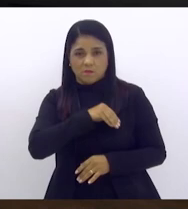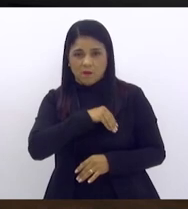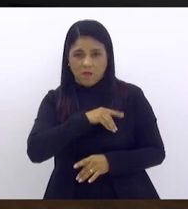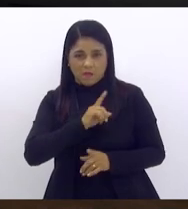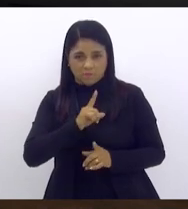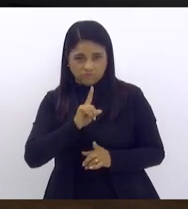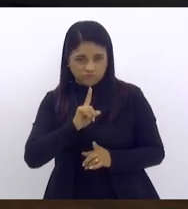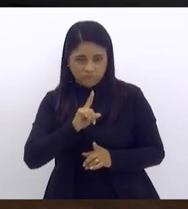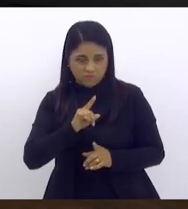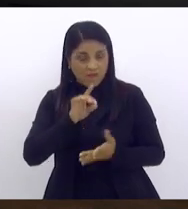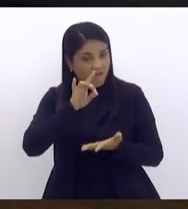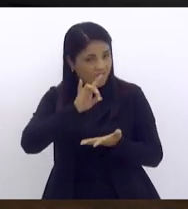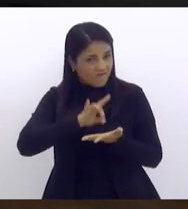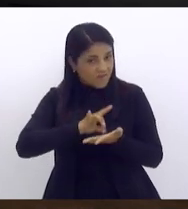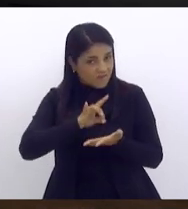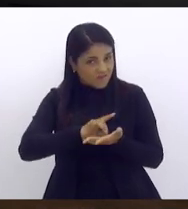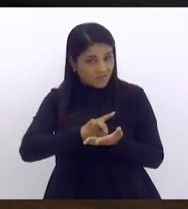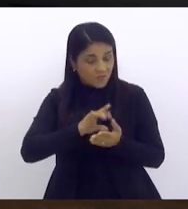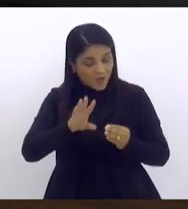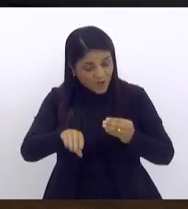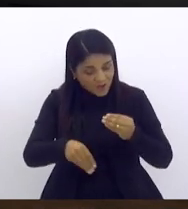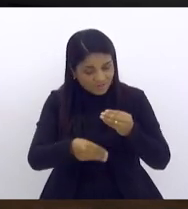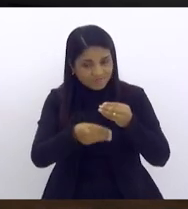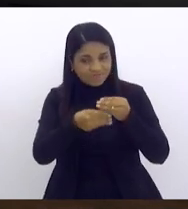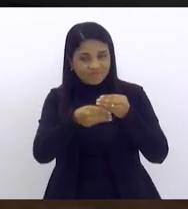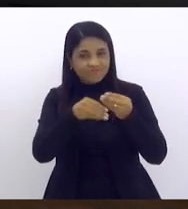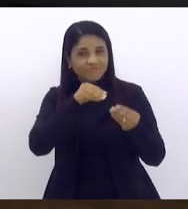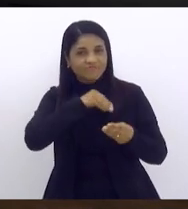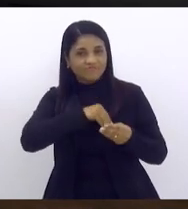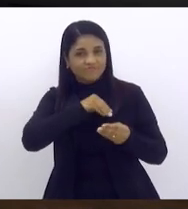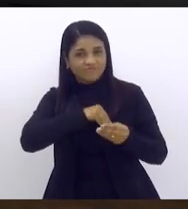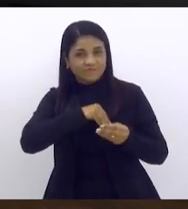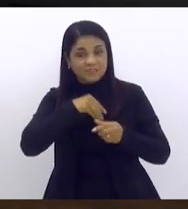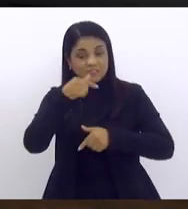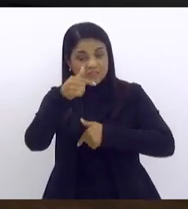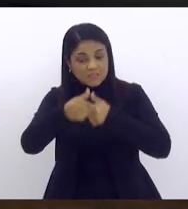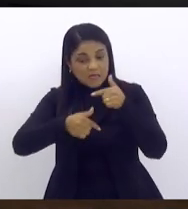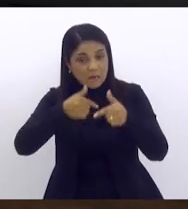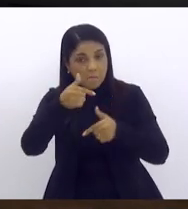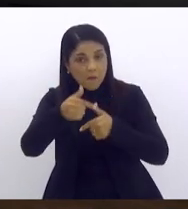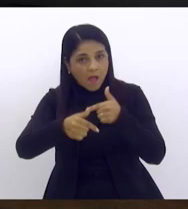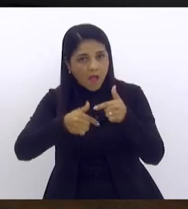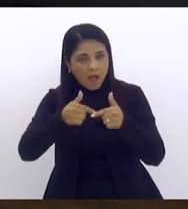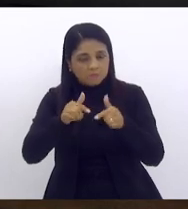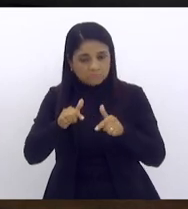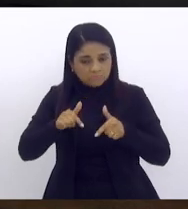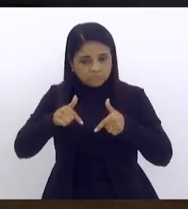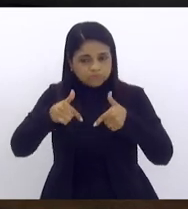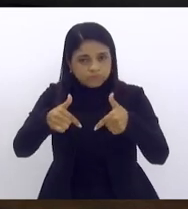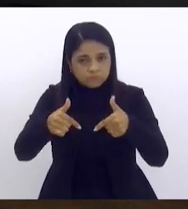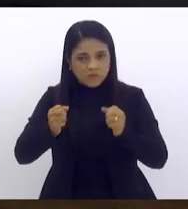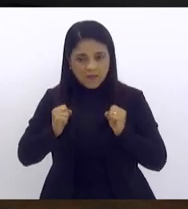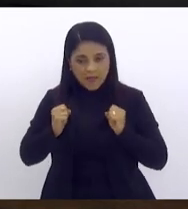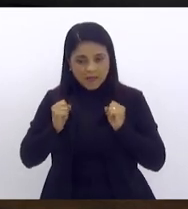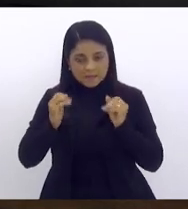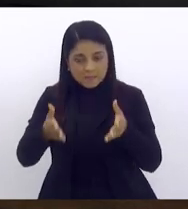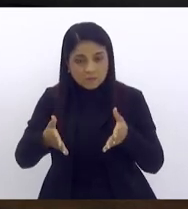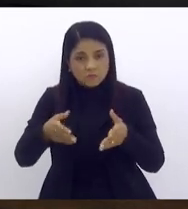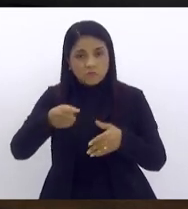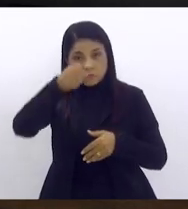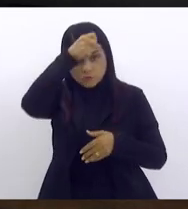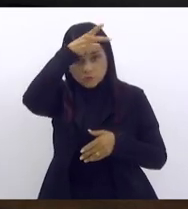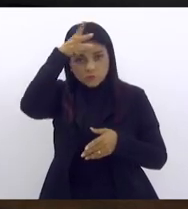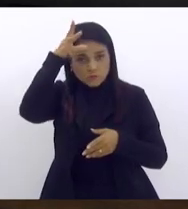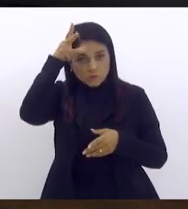na verdade, ela é uma gratificação de desempenho. Tem índices que o município tem que cumprir para